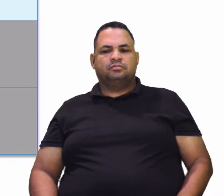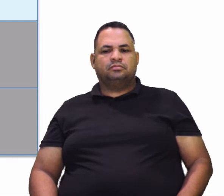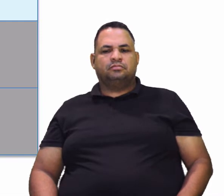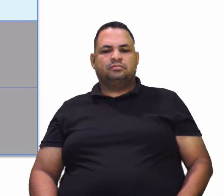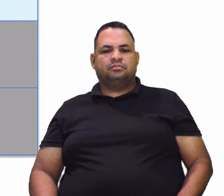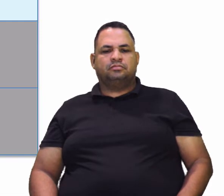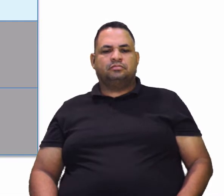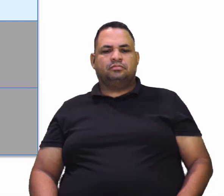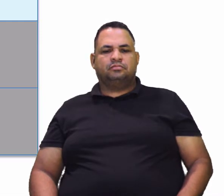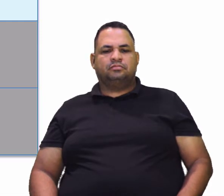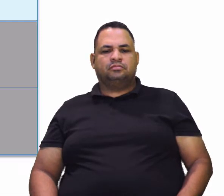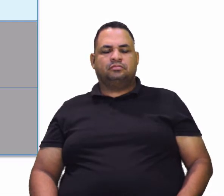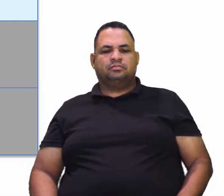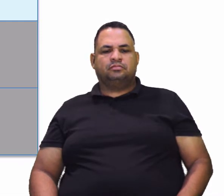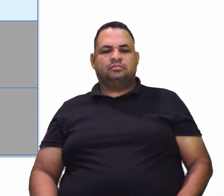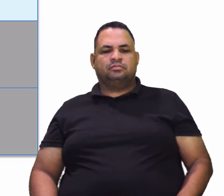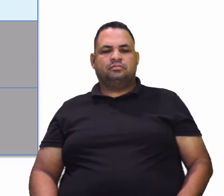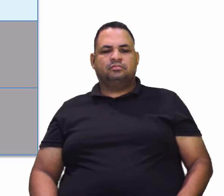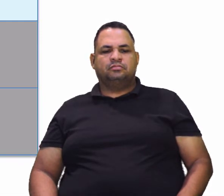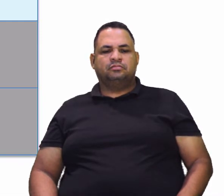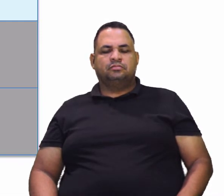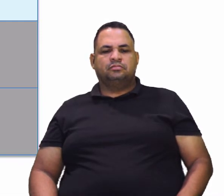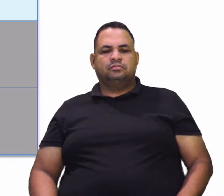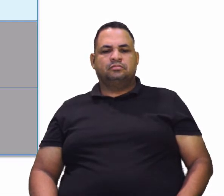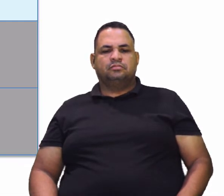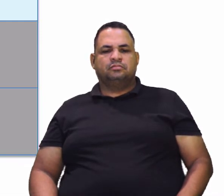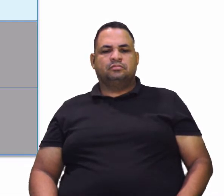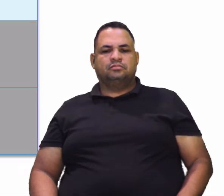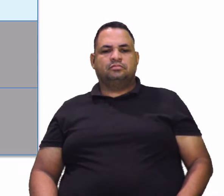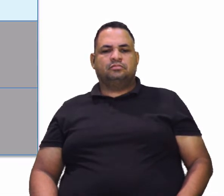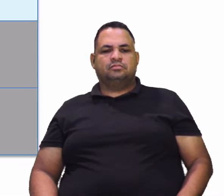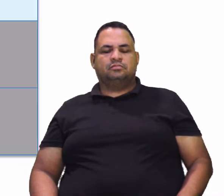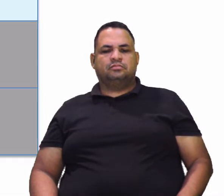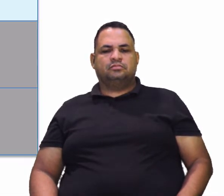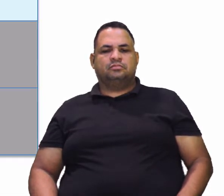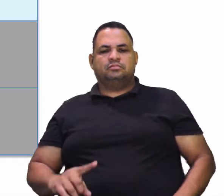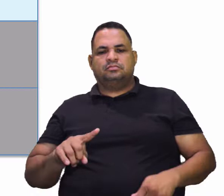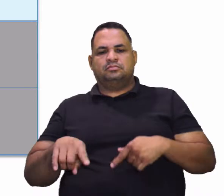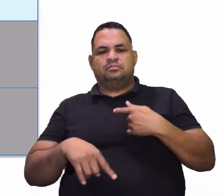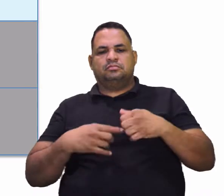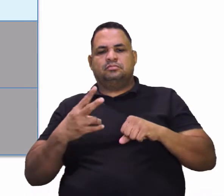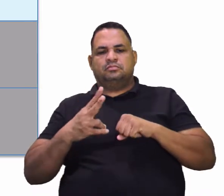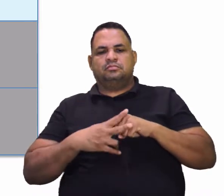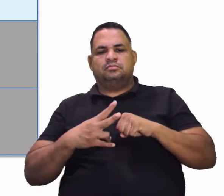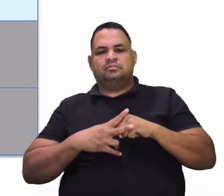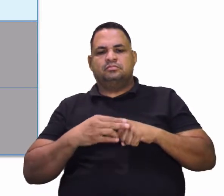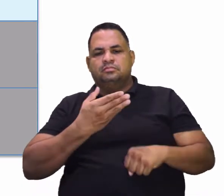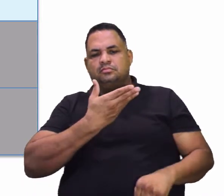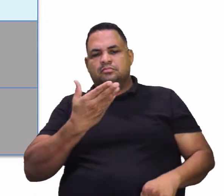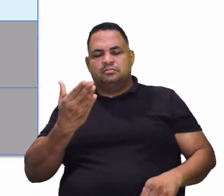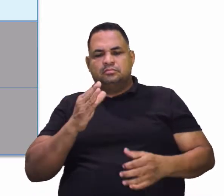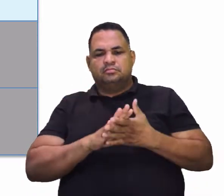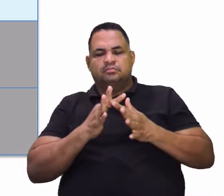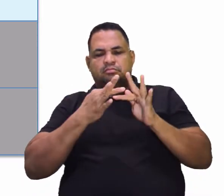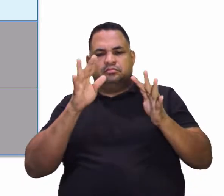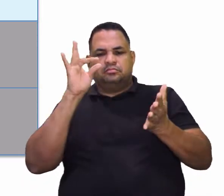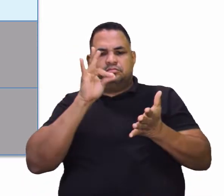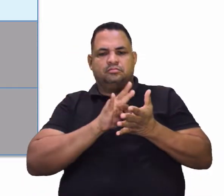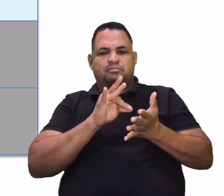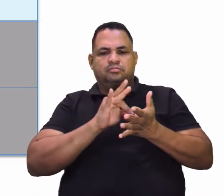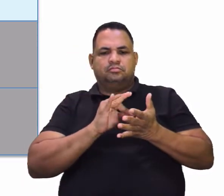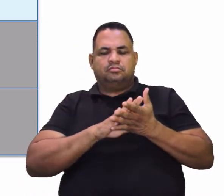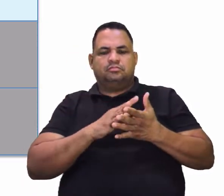it will go, you, they will go. E depois do meu verbo will, nas frases afirmativas, vem o meu